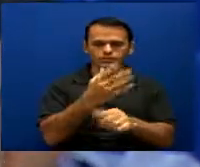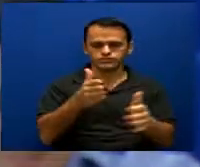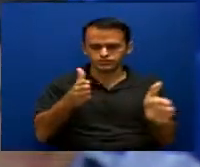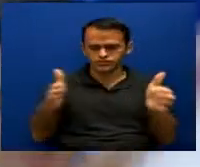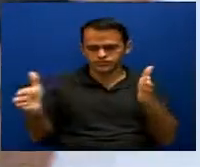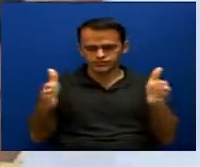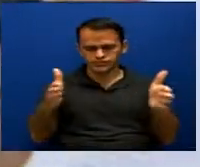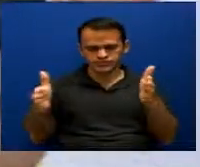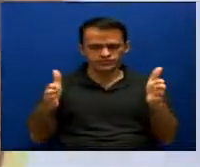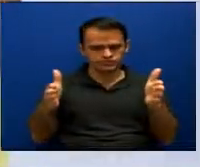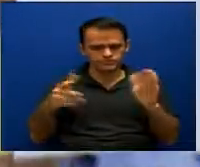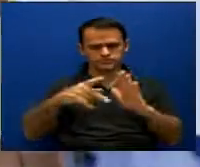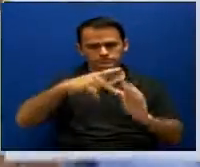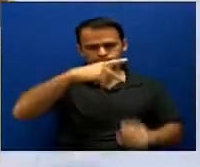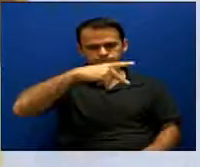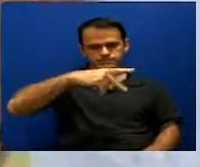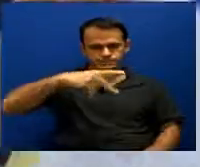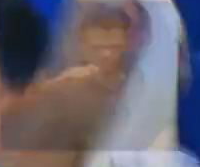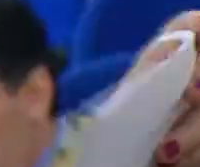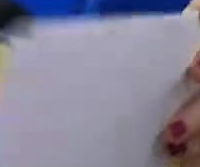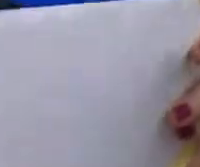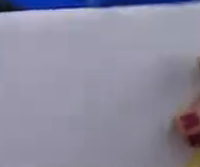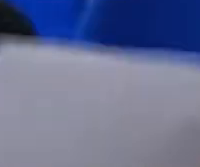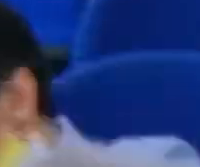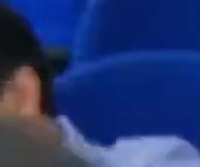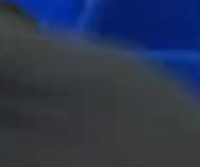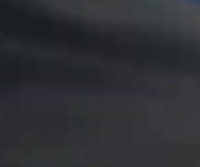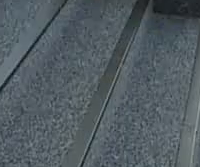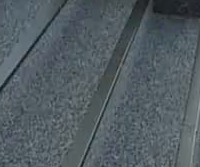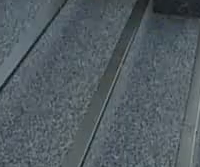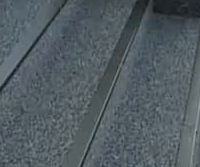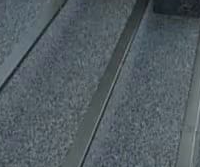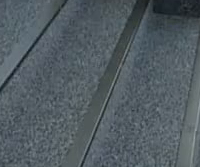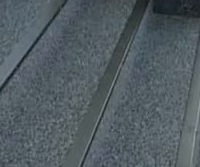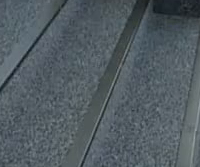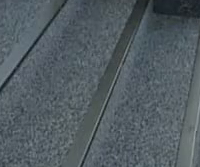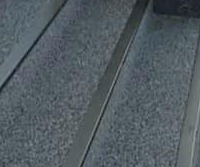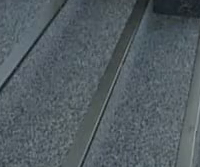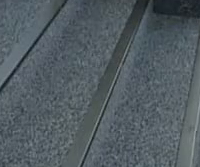ele é importante que o projeto que foi